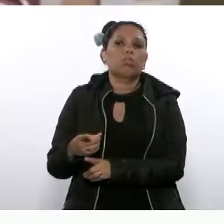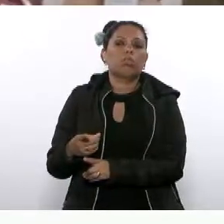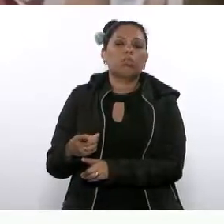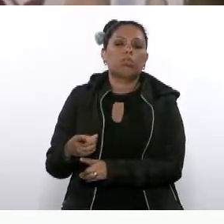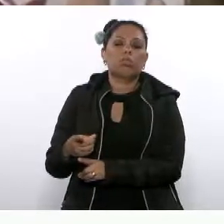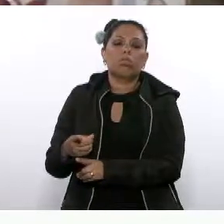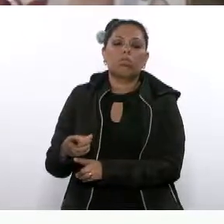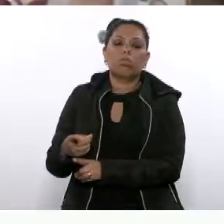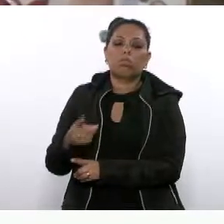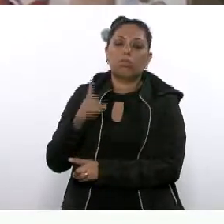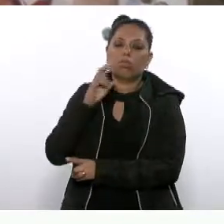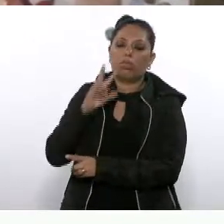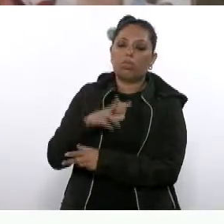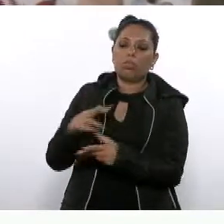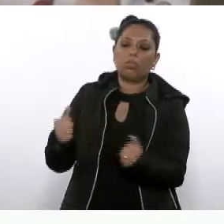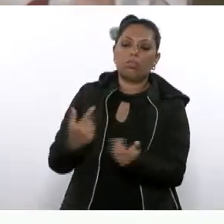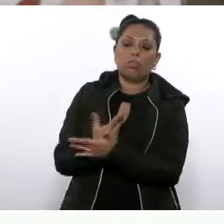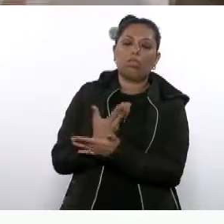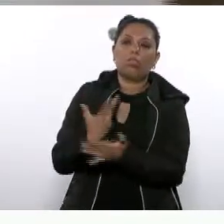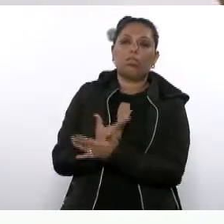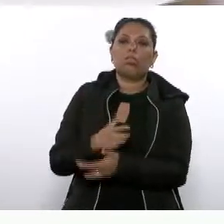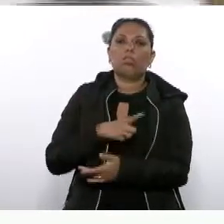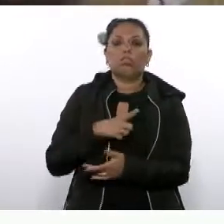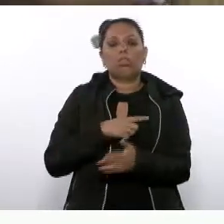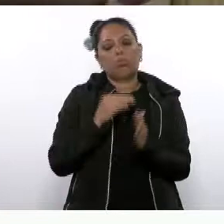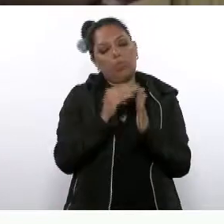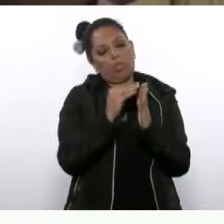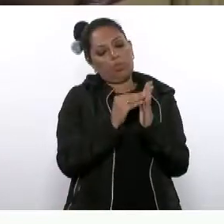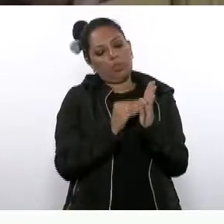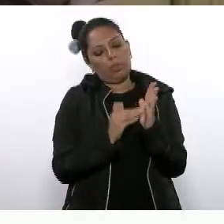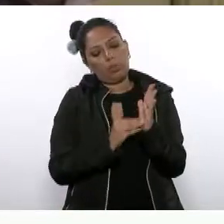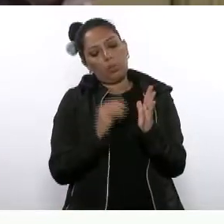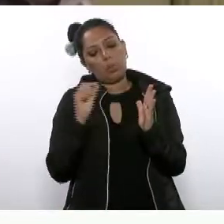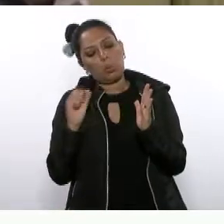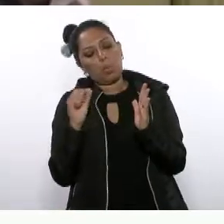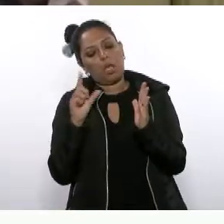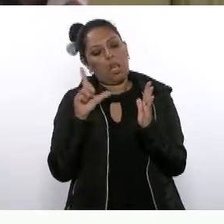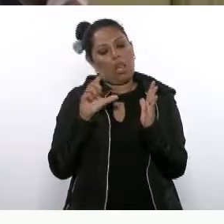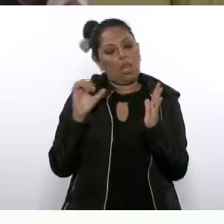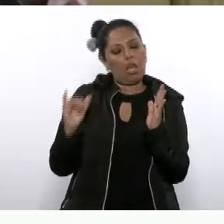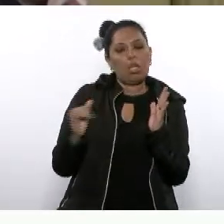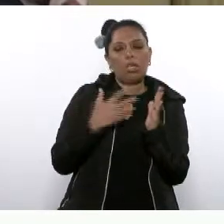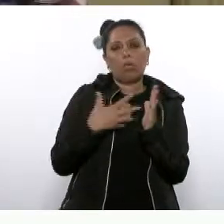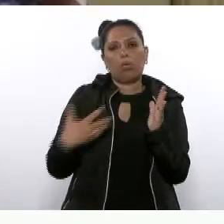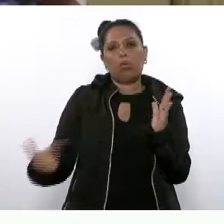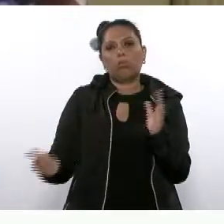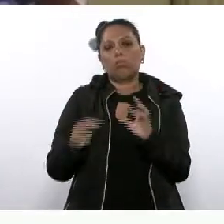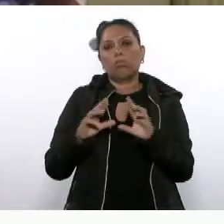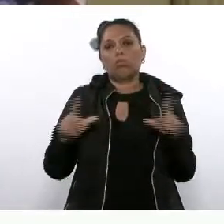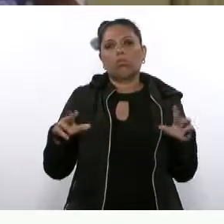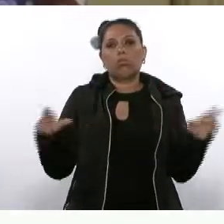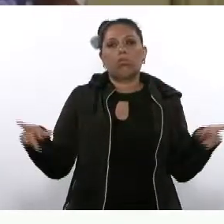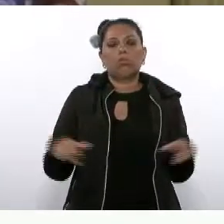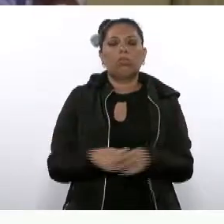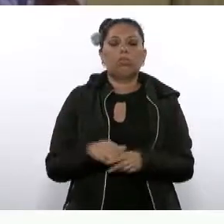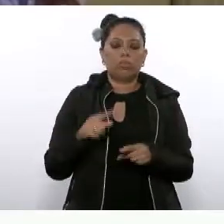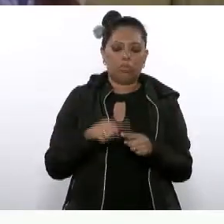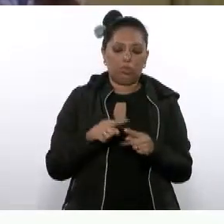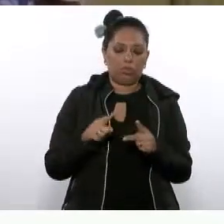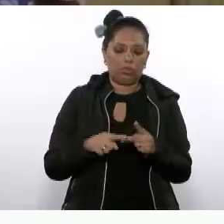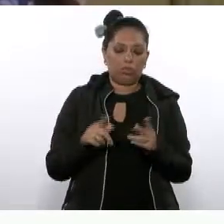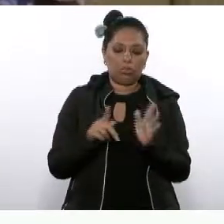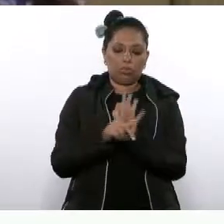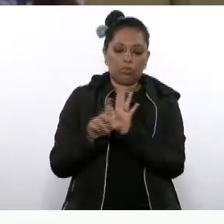está acontecendo. E aí tem os objetivos de que trata a lei, a forma, enfim. Seriam essas 2